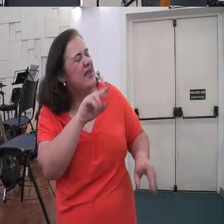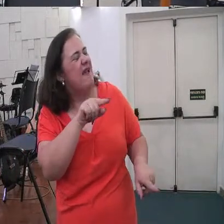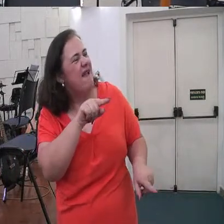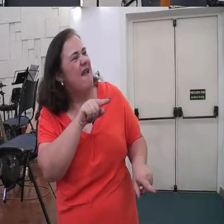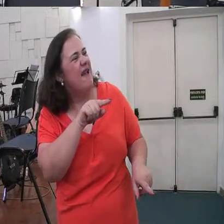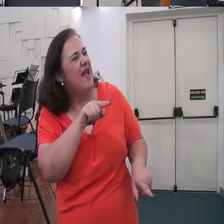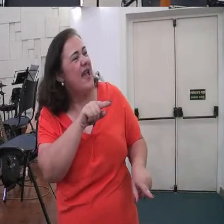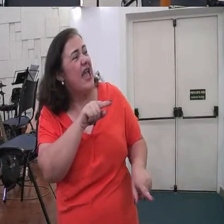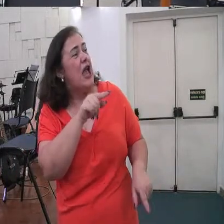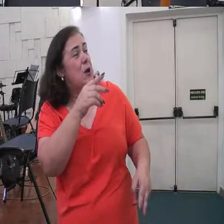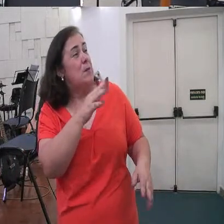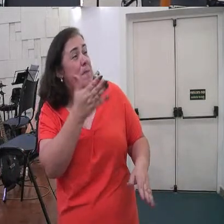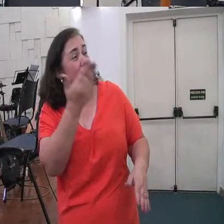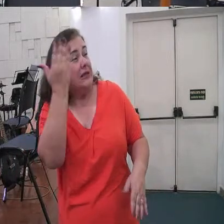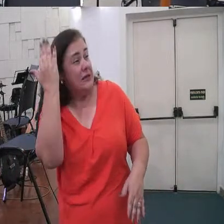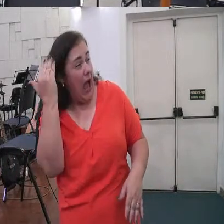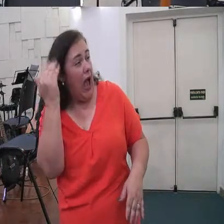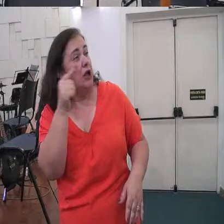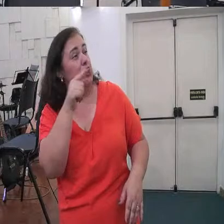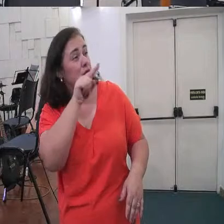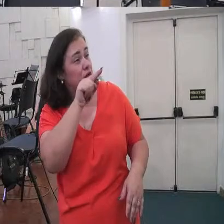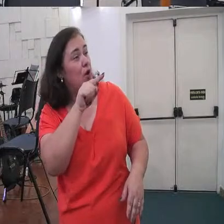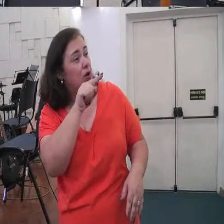minha conversão.